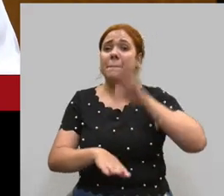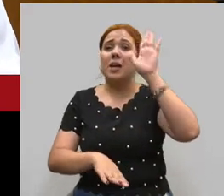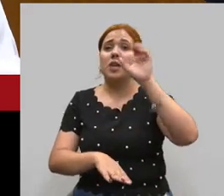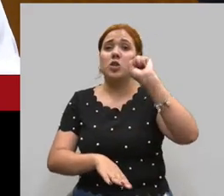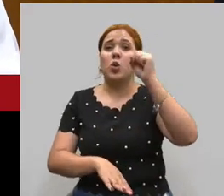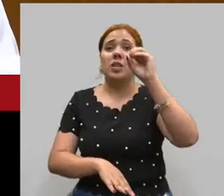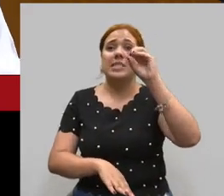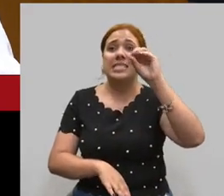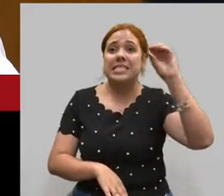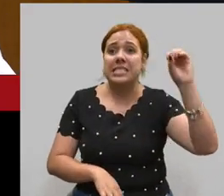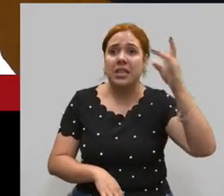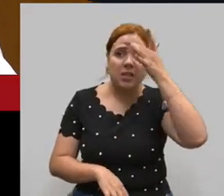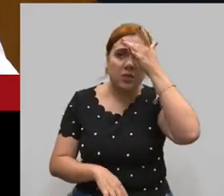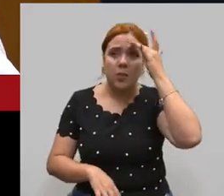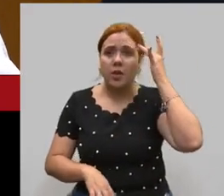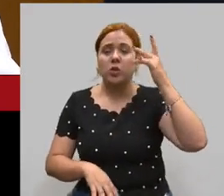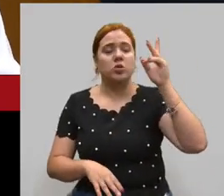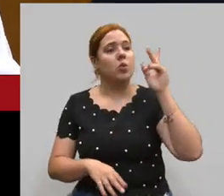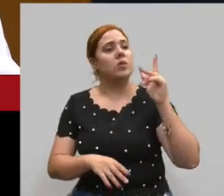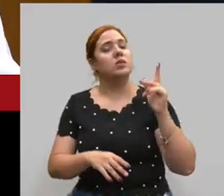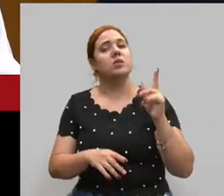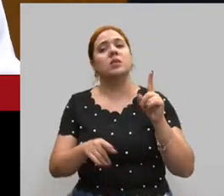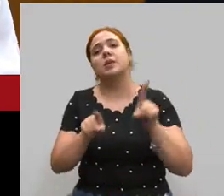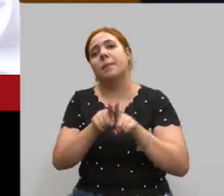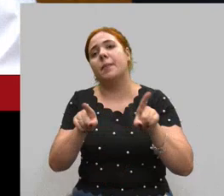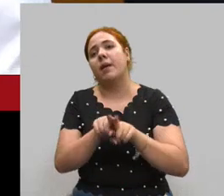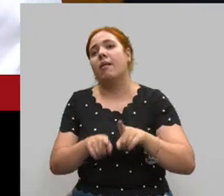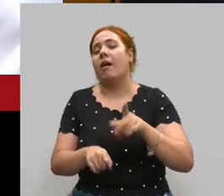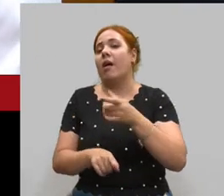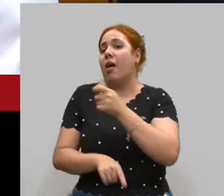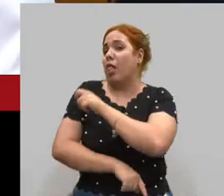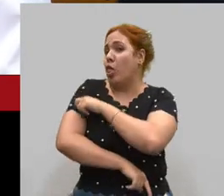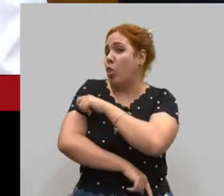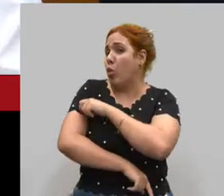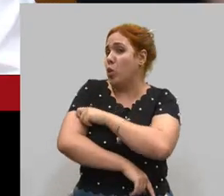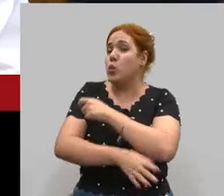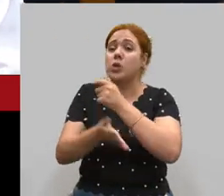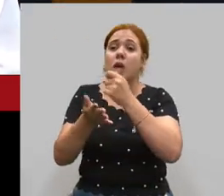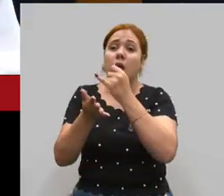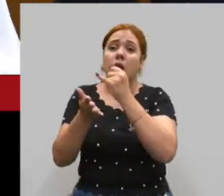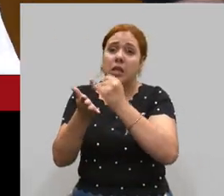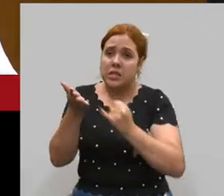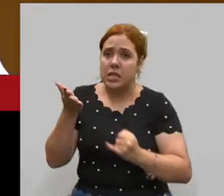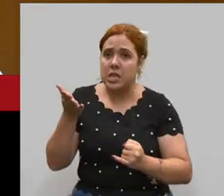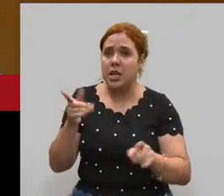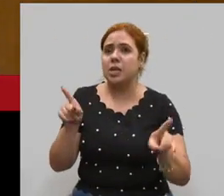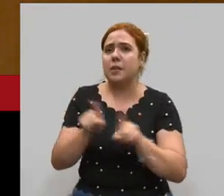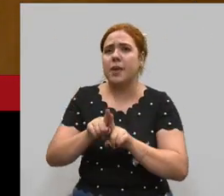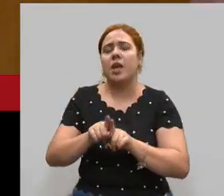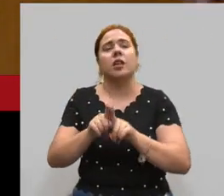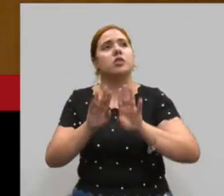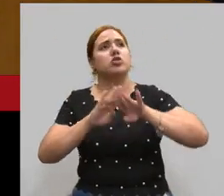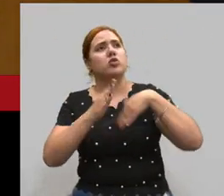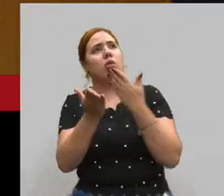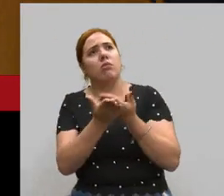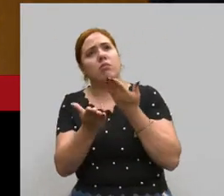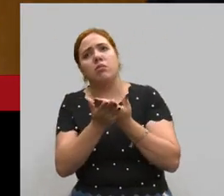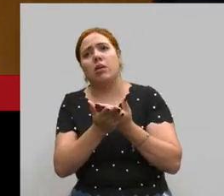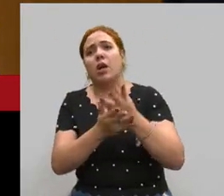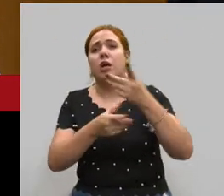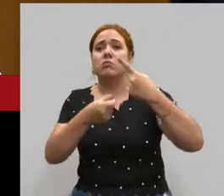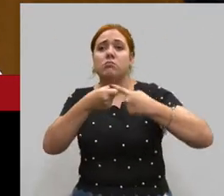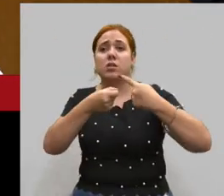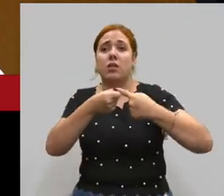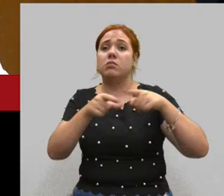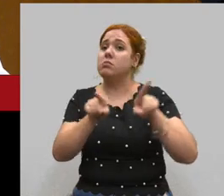inscritos e 20 escolas da cidade incluindo escolas municipais escolas estaduais e inclusive escolas